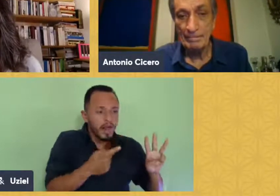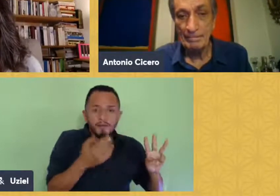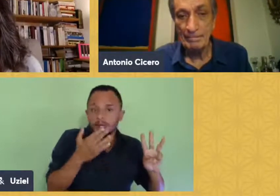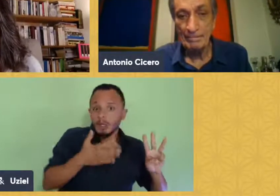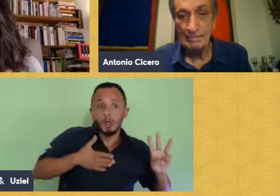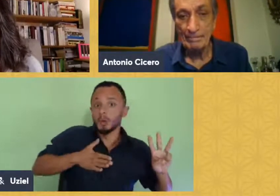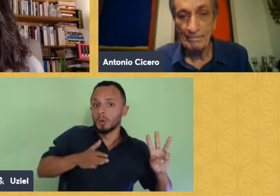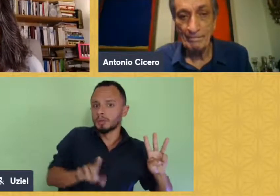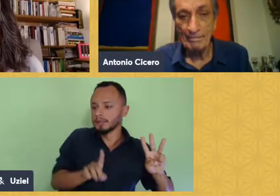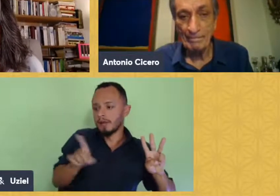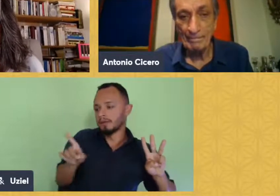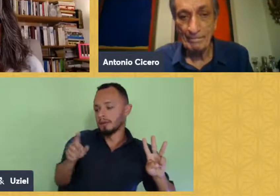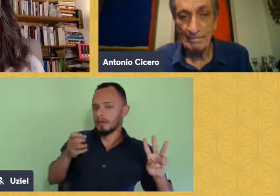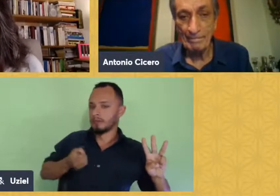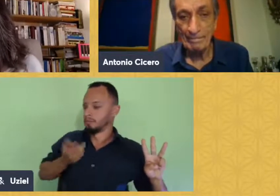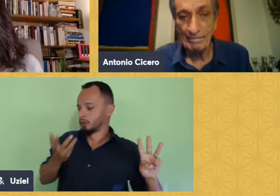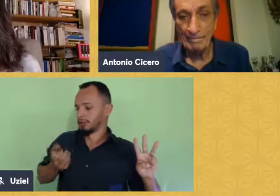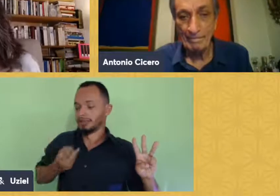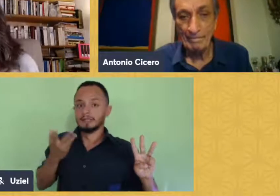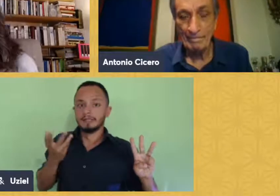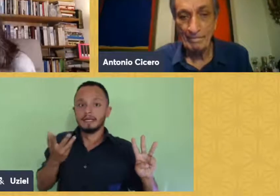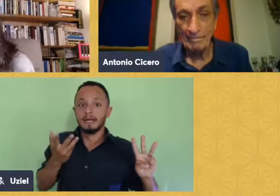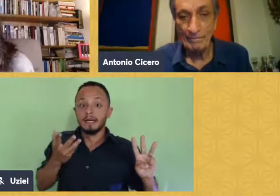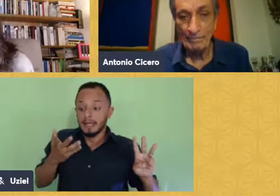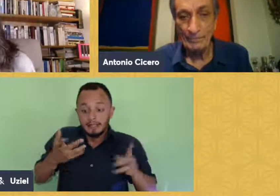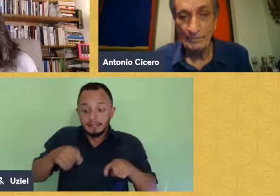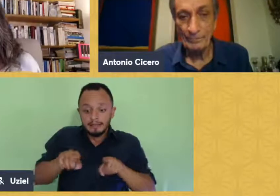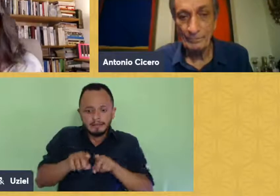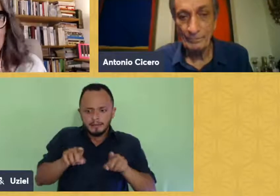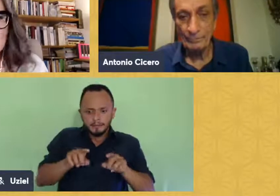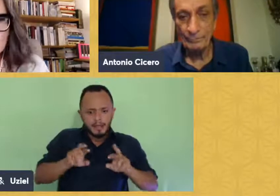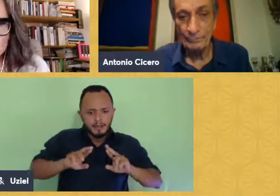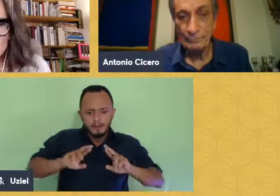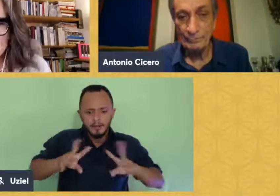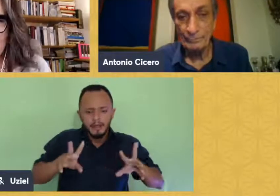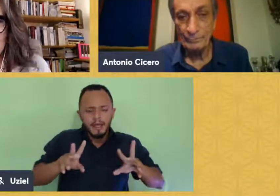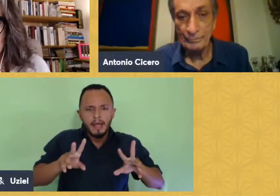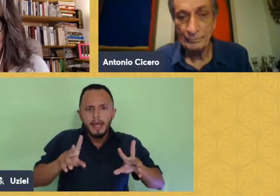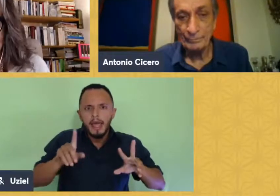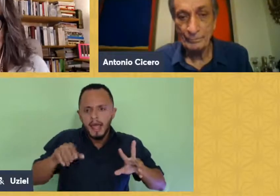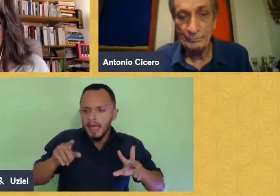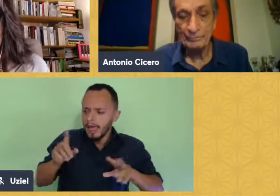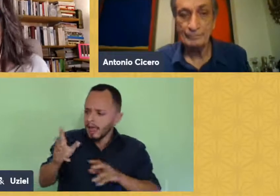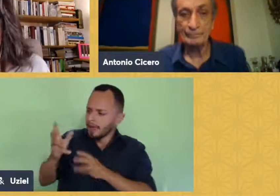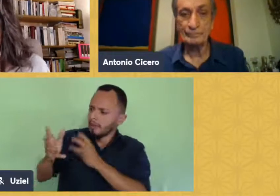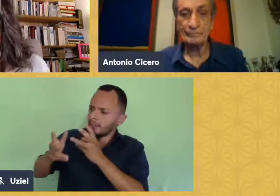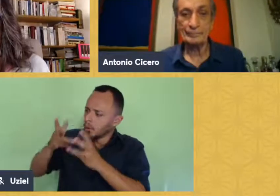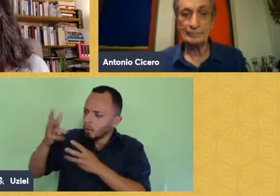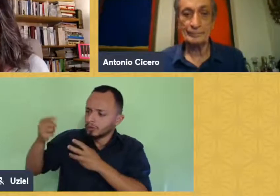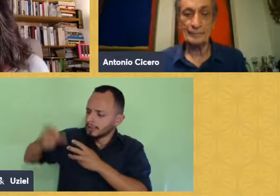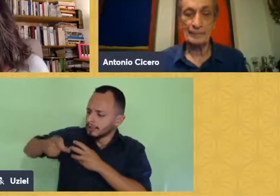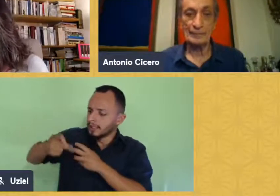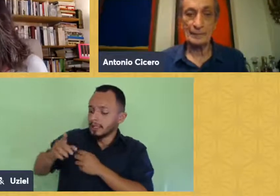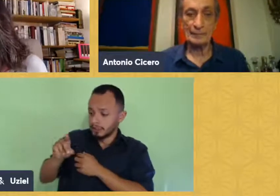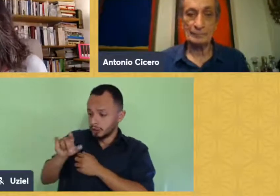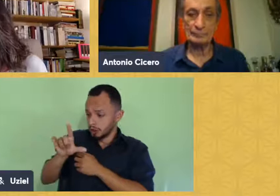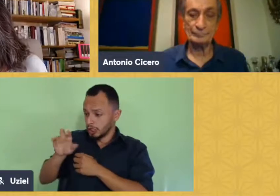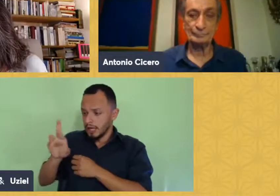cancioneiro geral de Garcia de Rezende não será uma multipartitura musical? Ele pergunta.